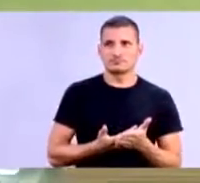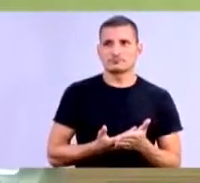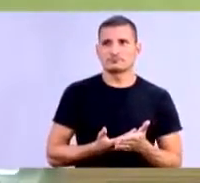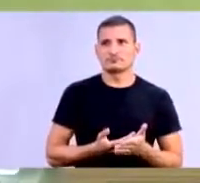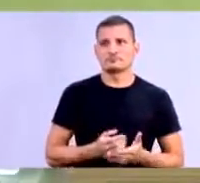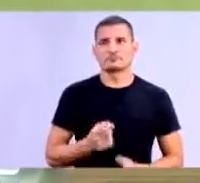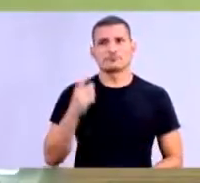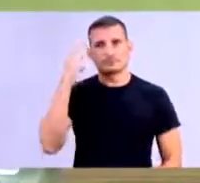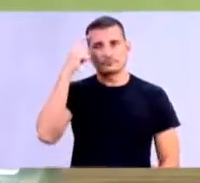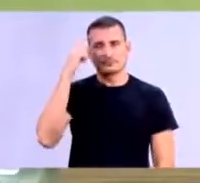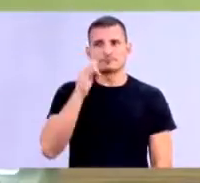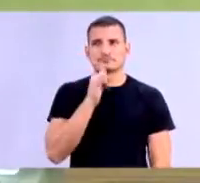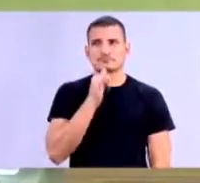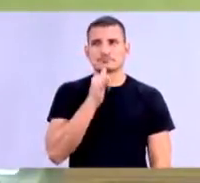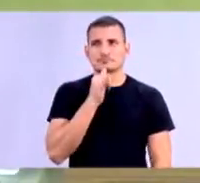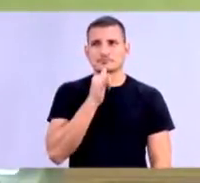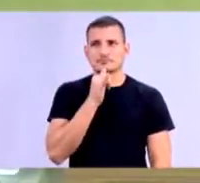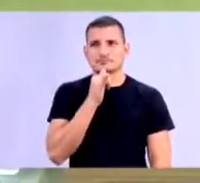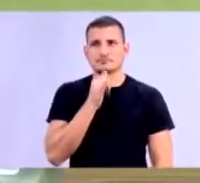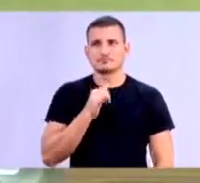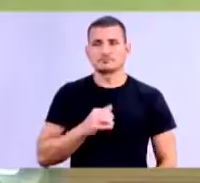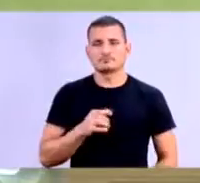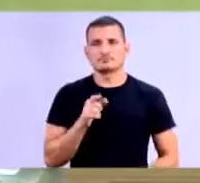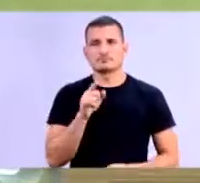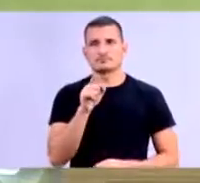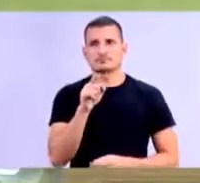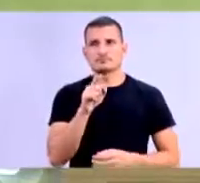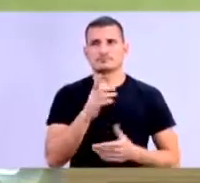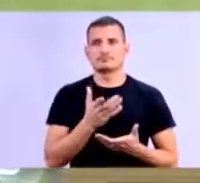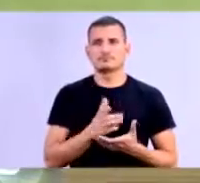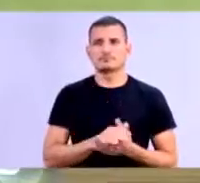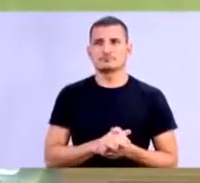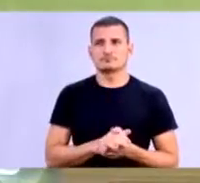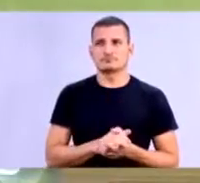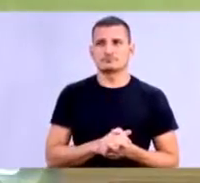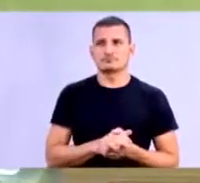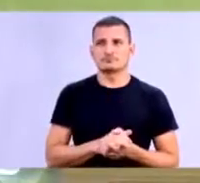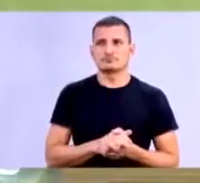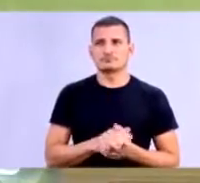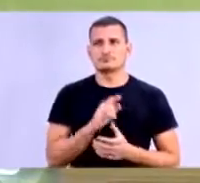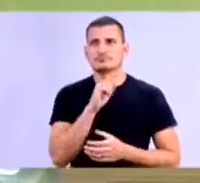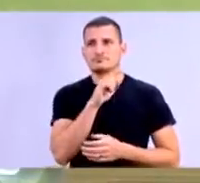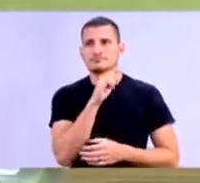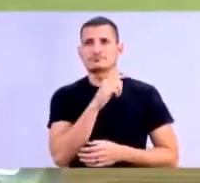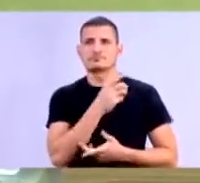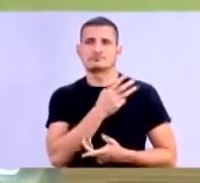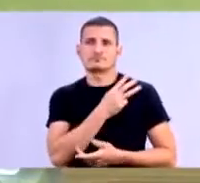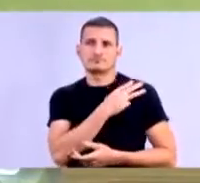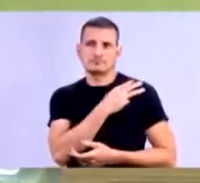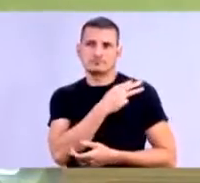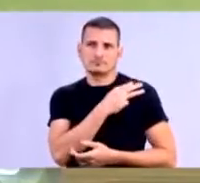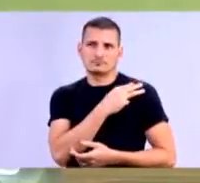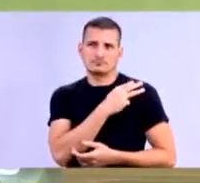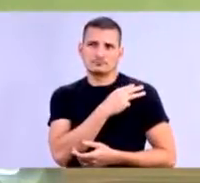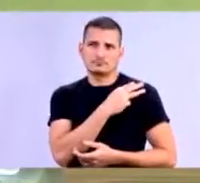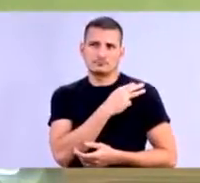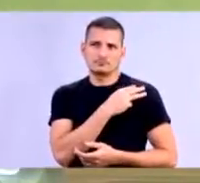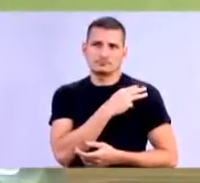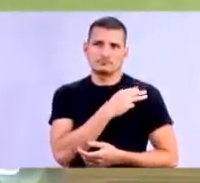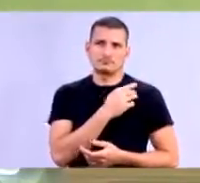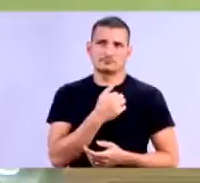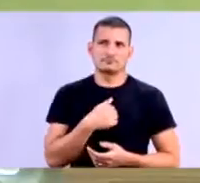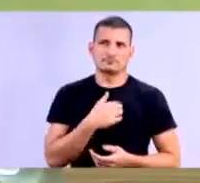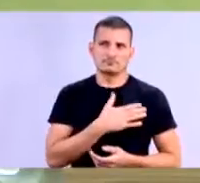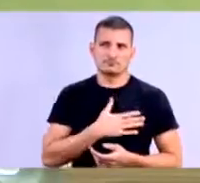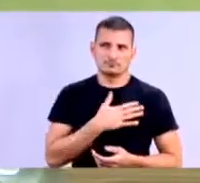Pensa, por exemplo, quando você estava lá no ensino fundamental. Eu gostei desse exemplo que eu assisti com o